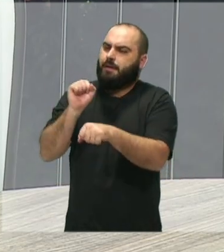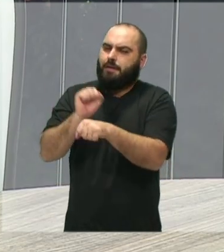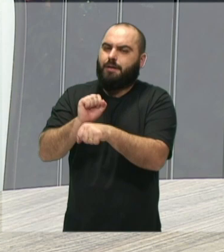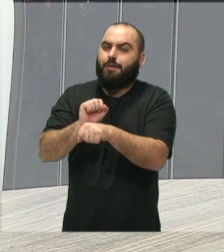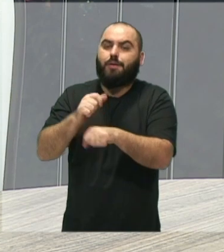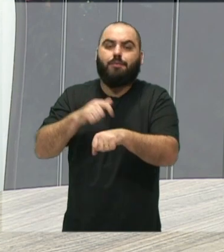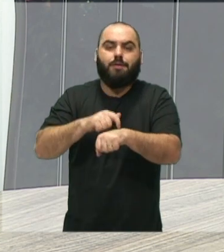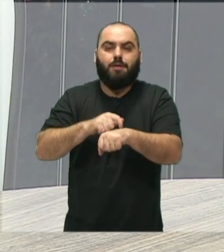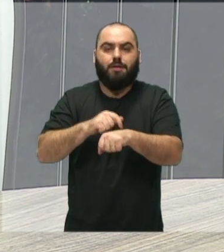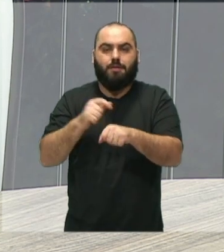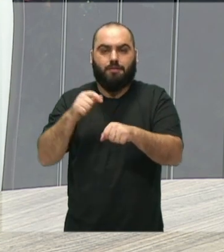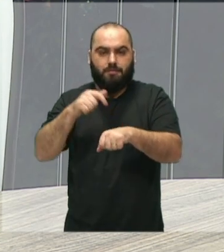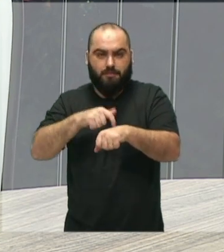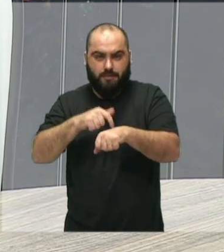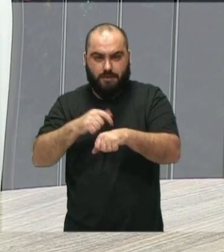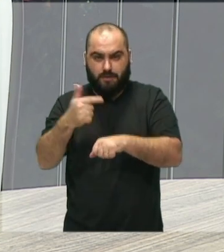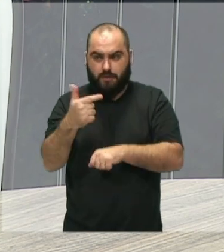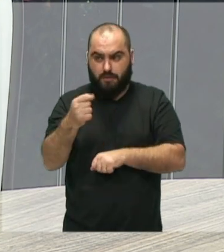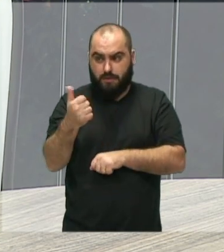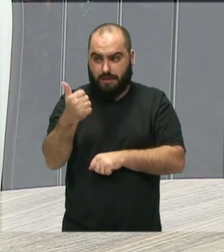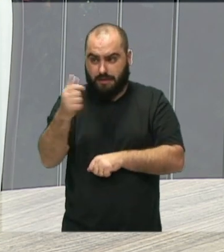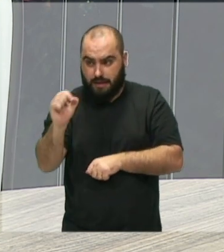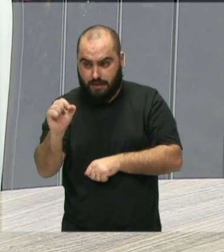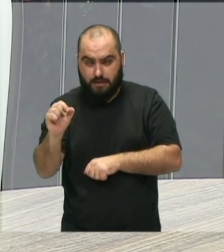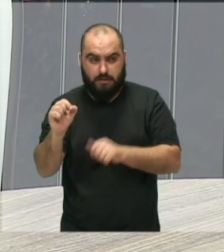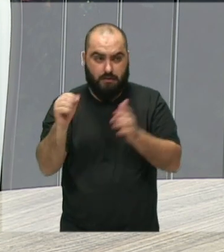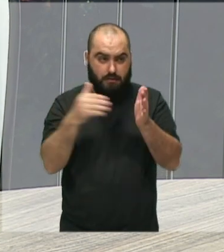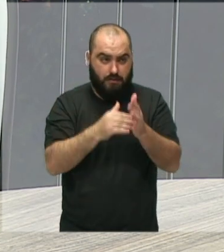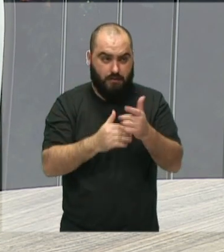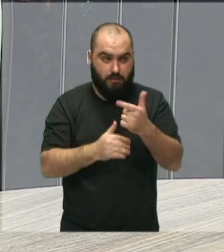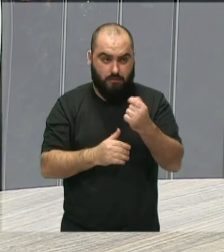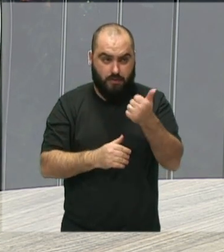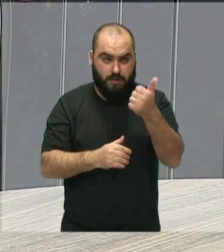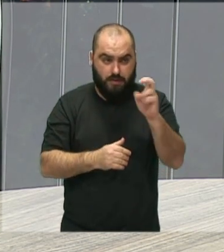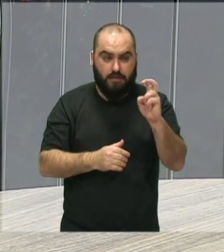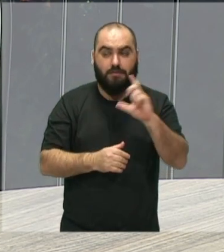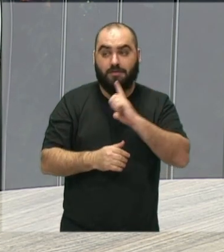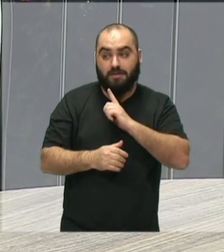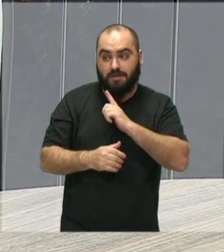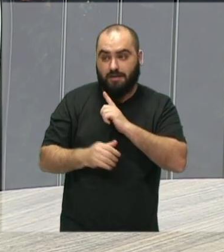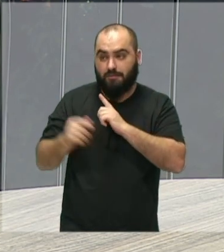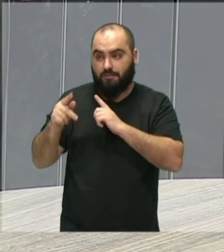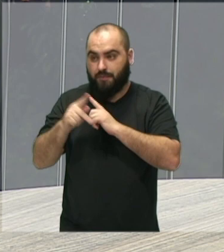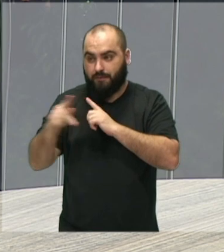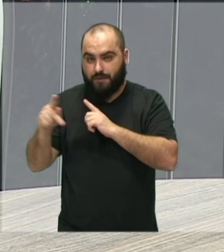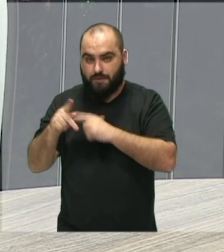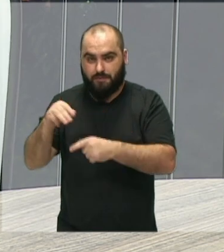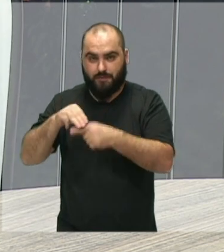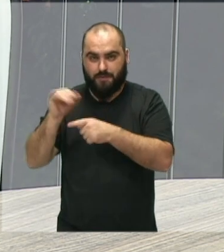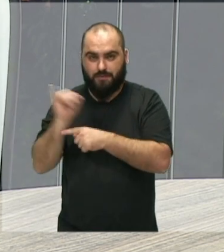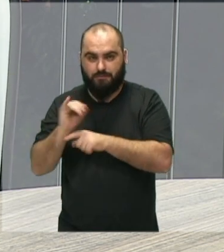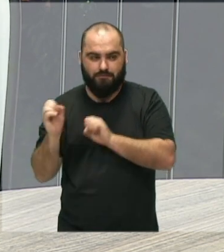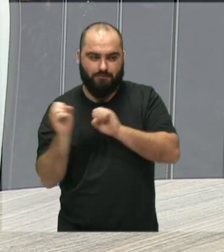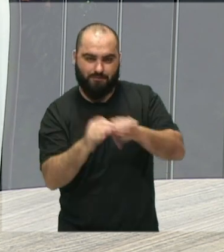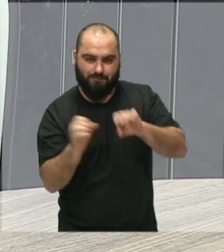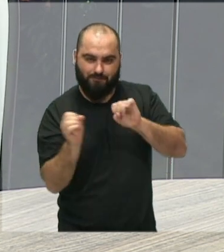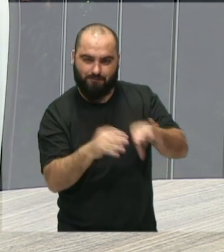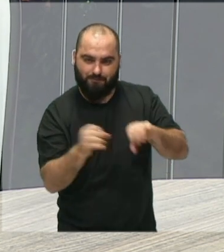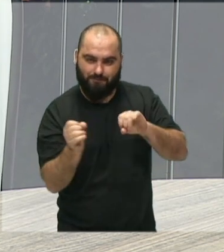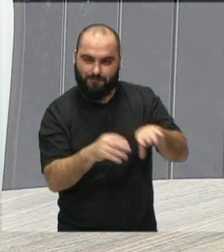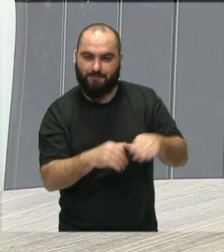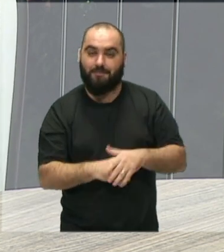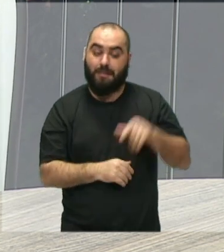nesse período ali, 2010, 2015, a gente tinha o auxílio de educadores da rede municipal de Itajaí, né? Então, eram